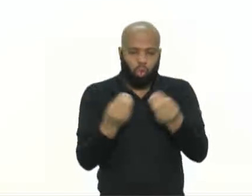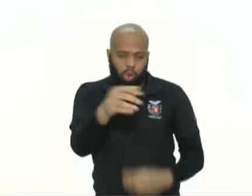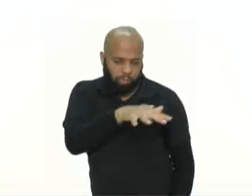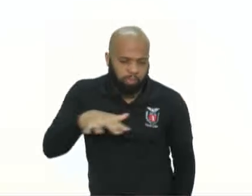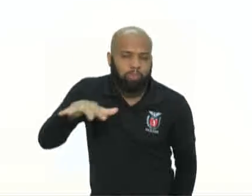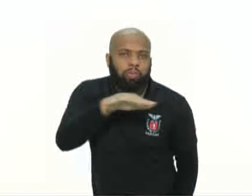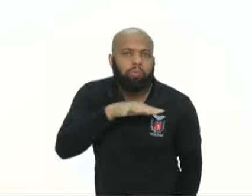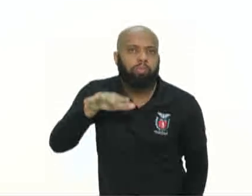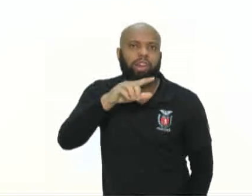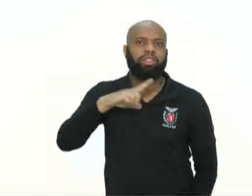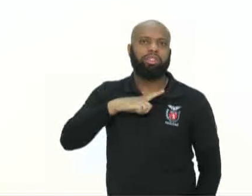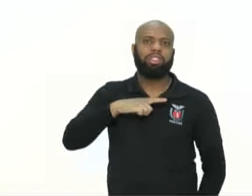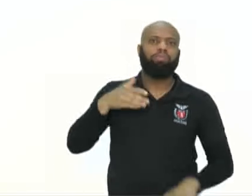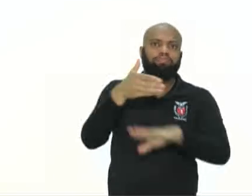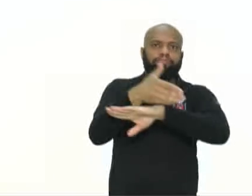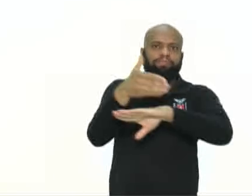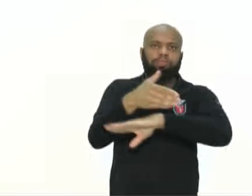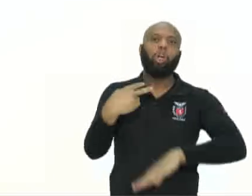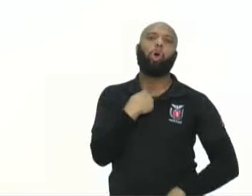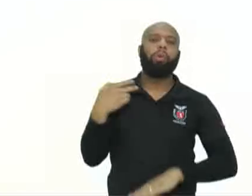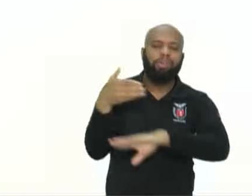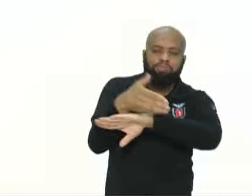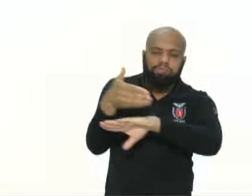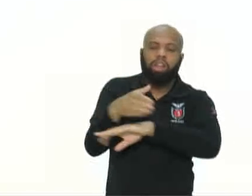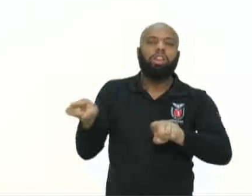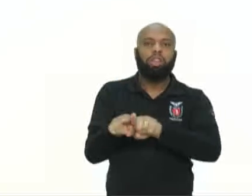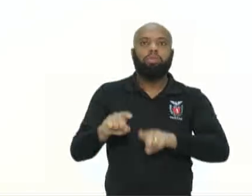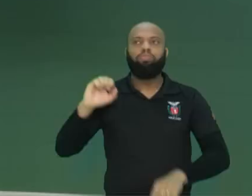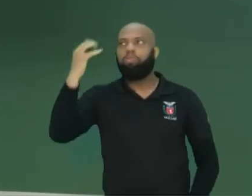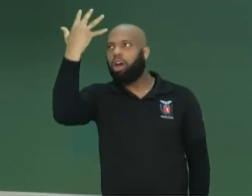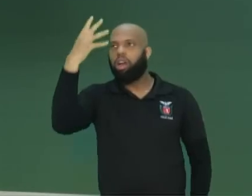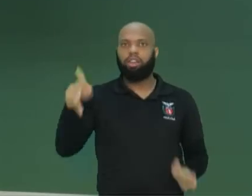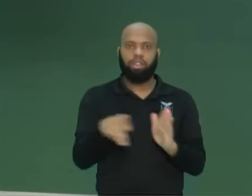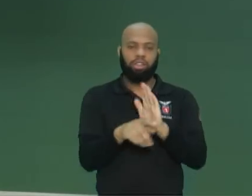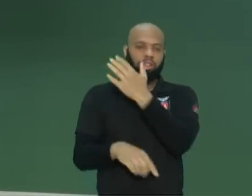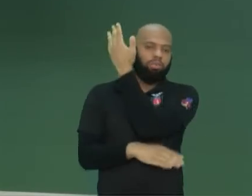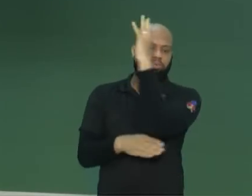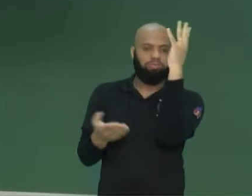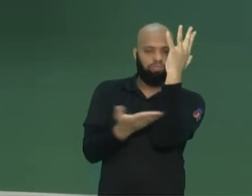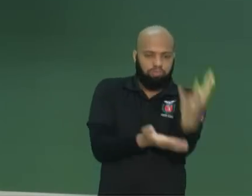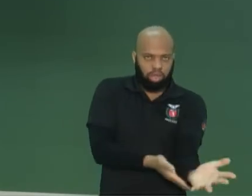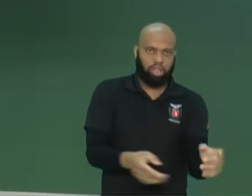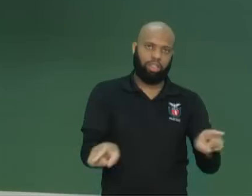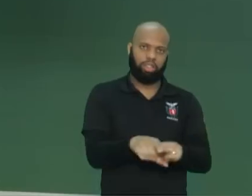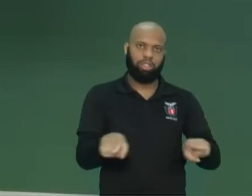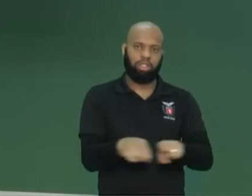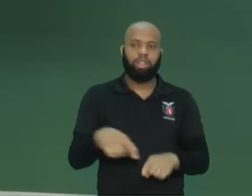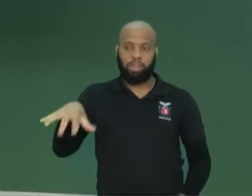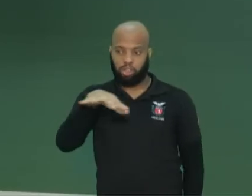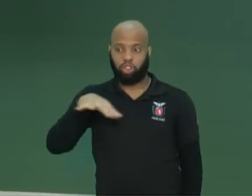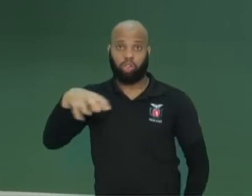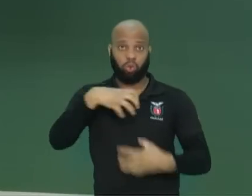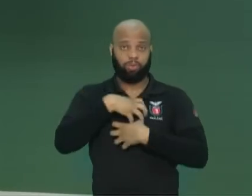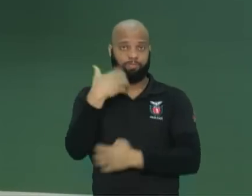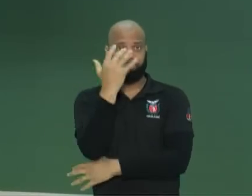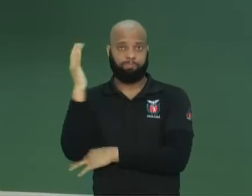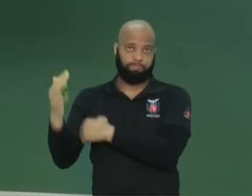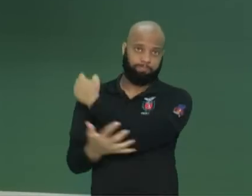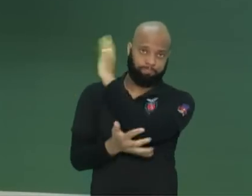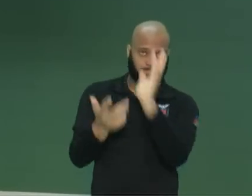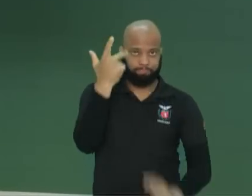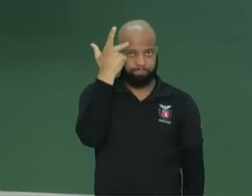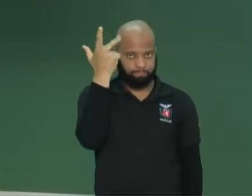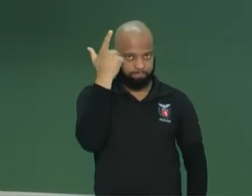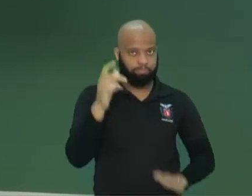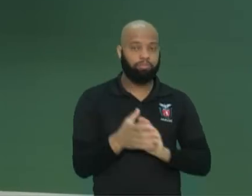espaço é ocupado e acontece o desmatamento, acontece a degradação ali do meio natural, certo?